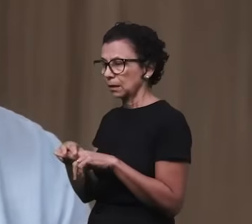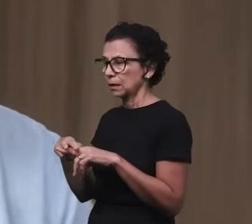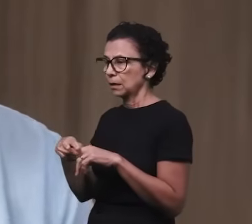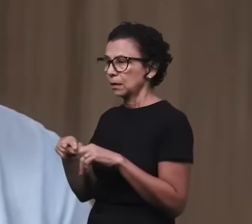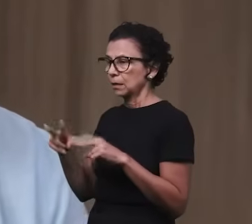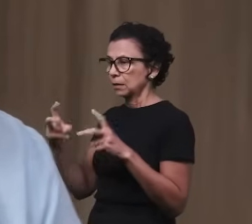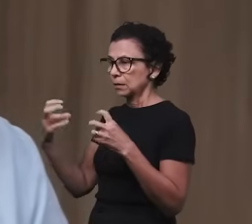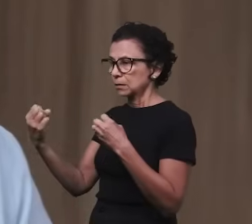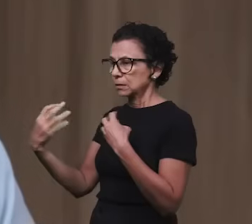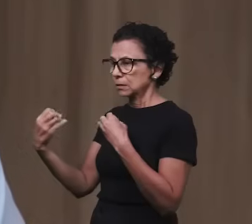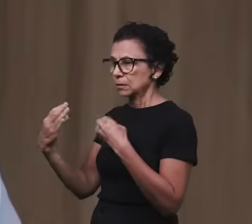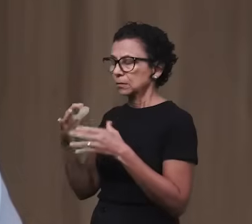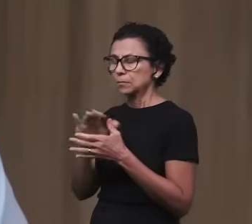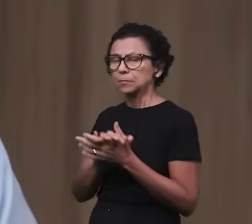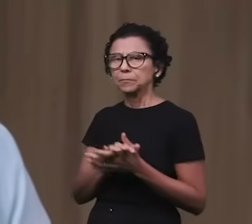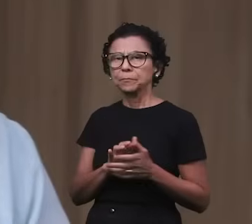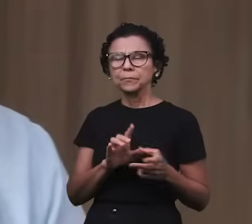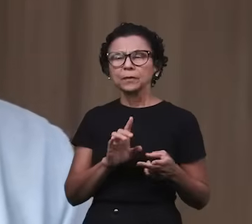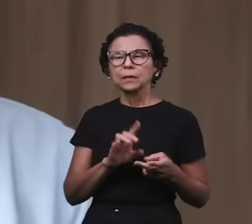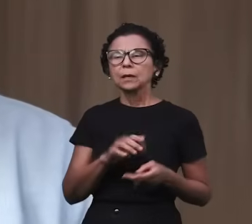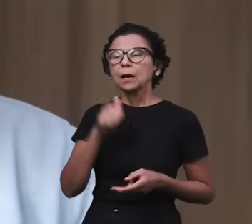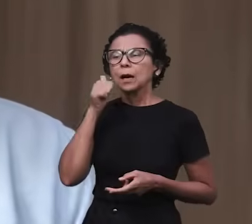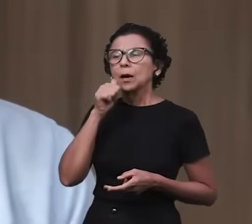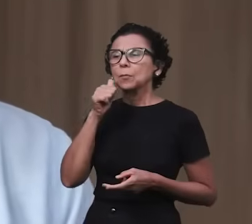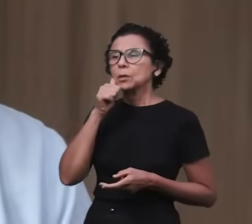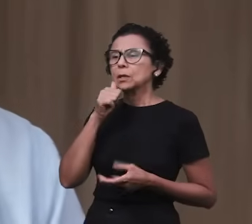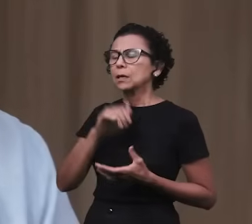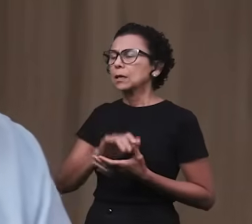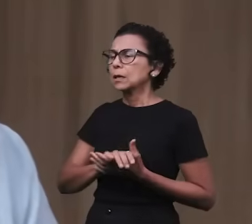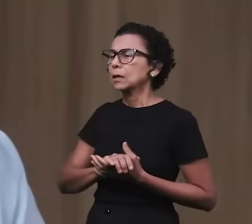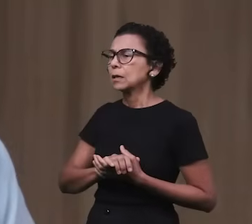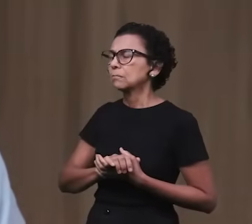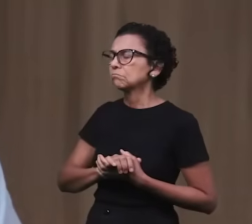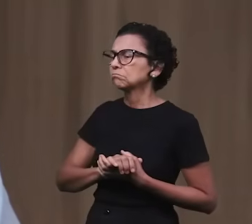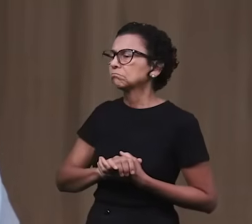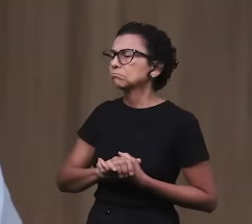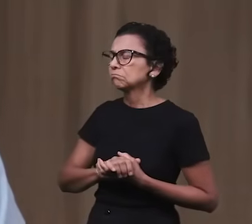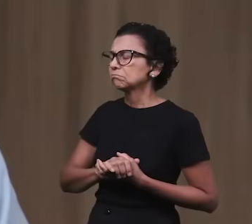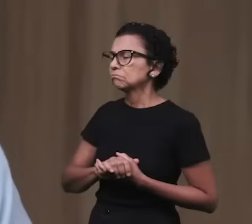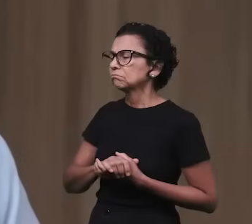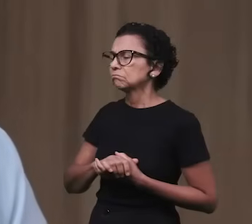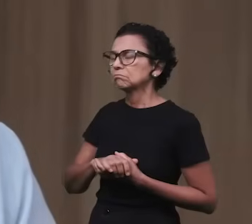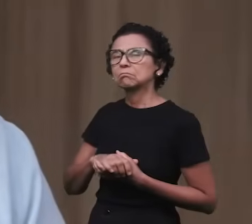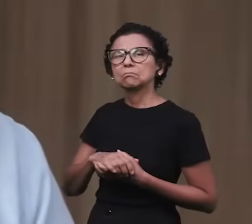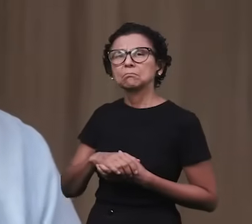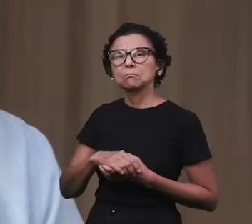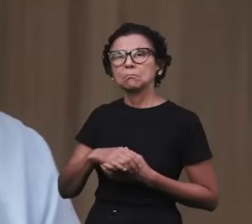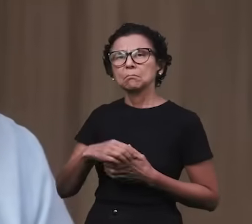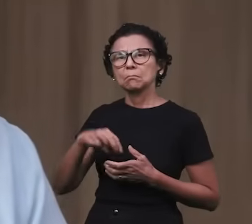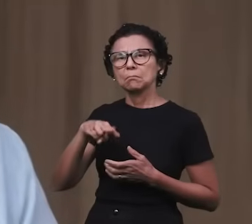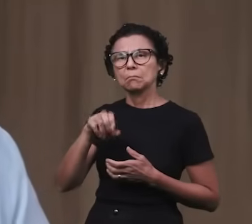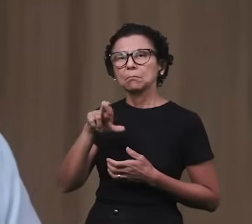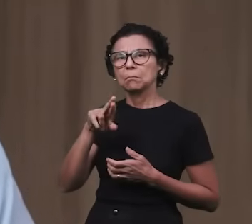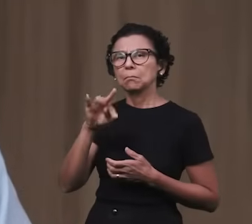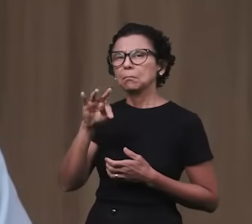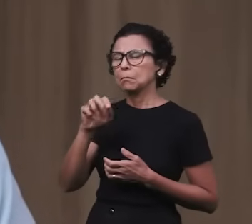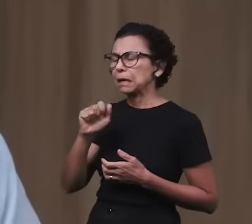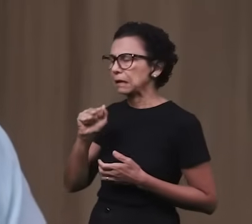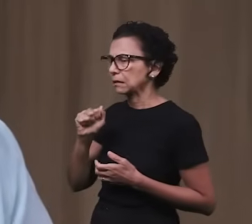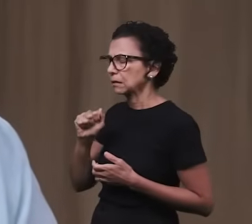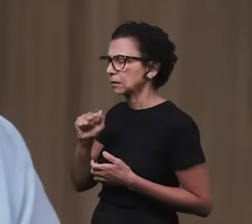ela para e pergunta: mestre, não te incomodas a minha irmã estar aí assentada e ter me deixado sozinha com todo esse